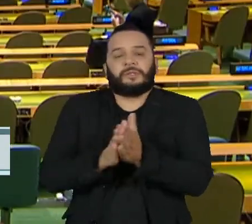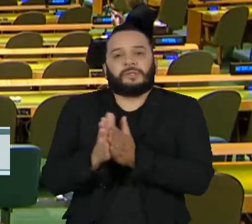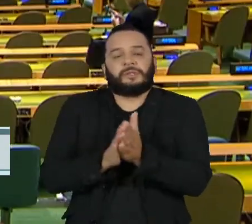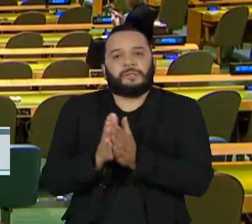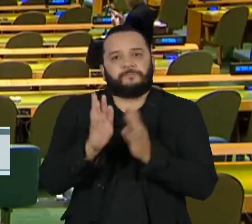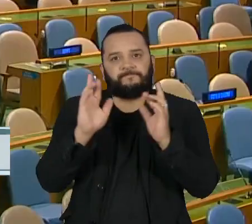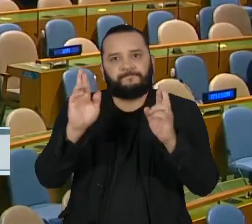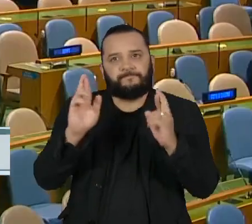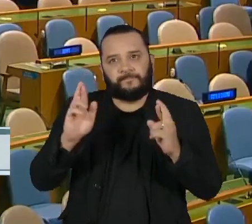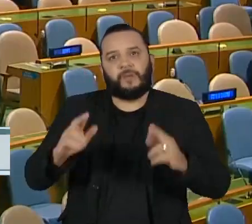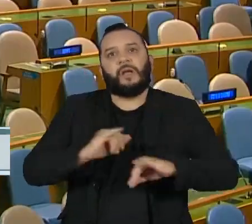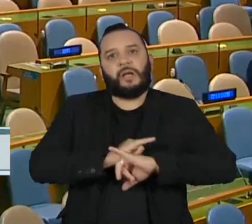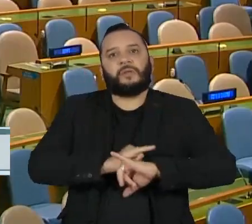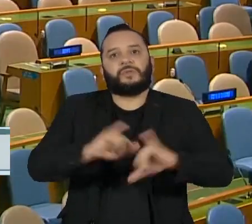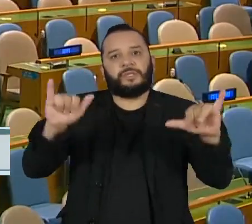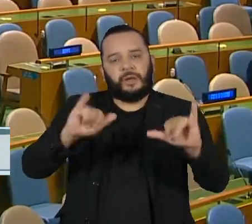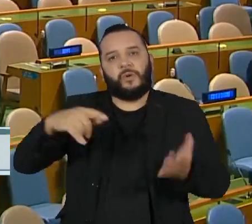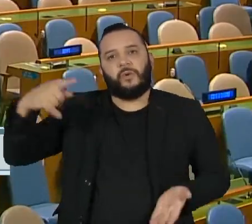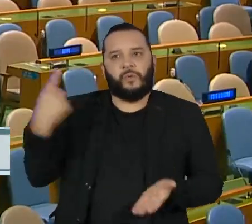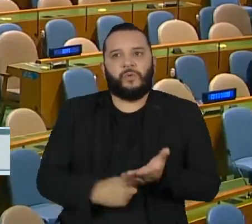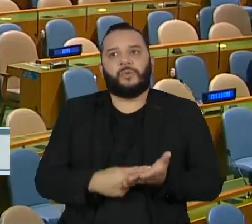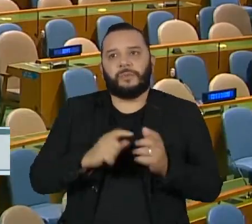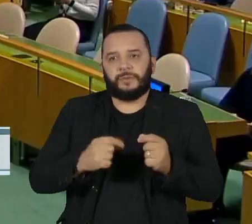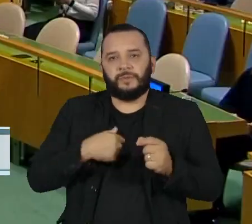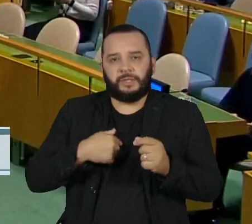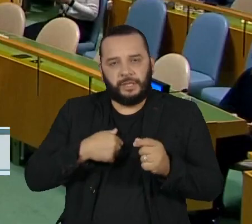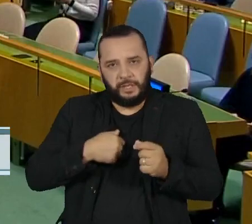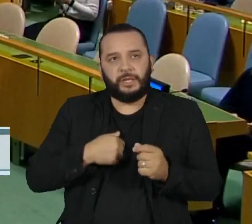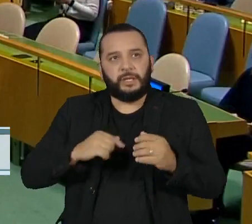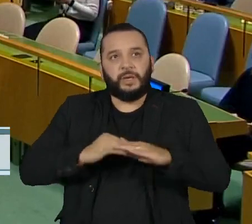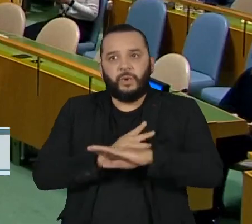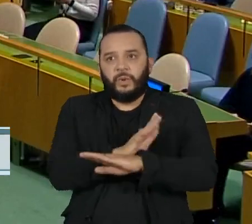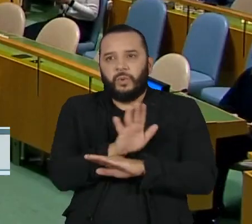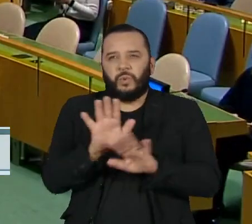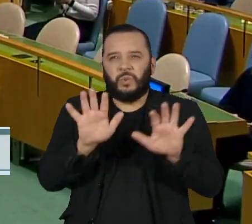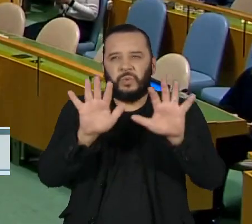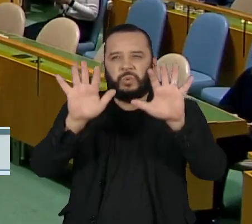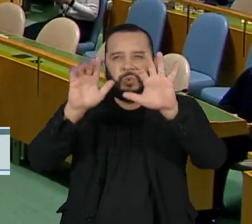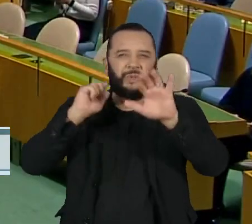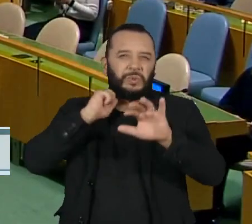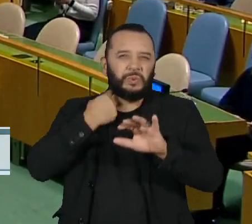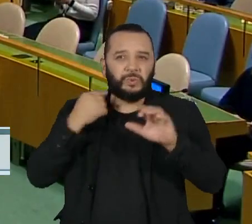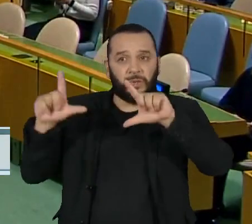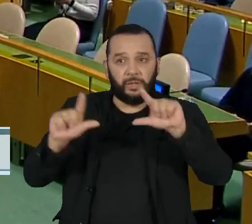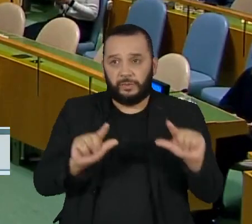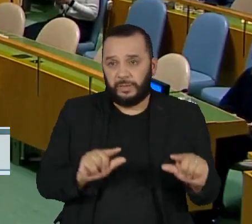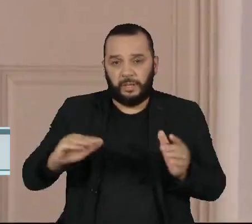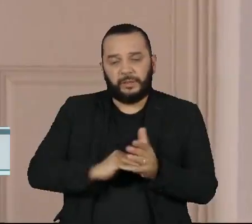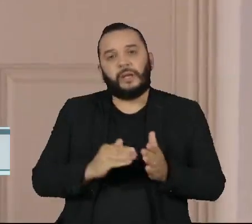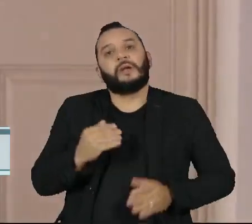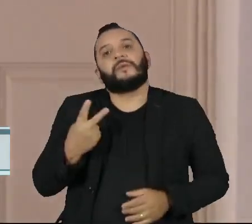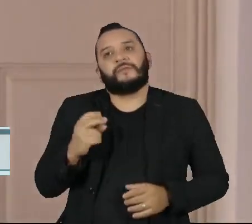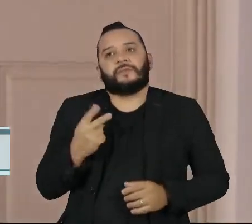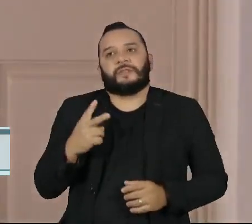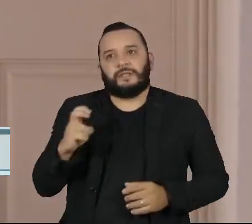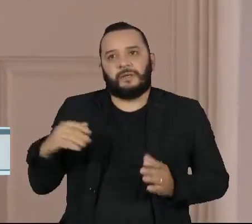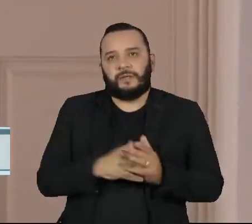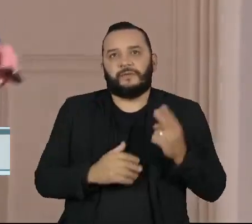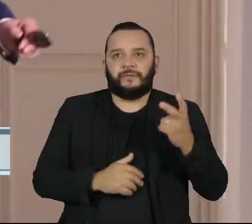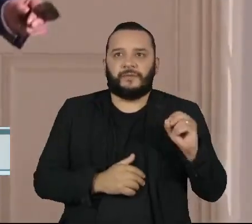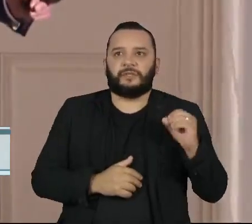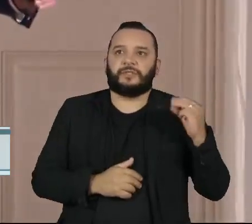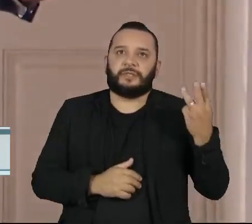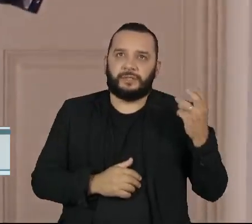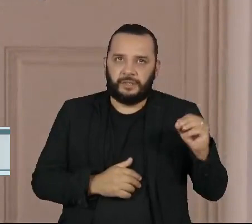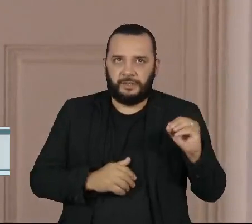presidente anuncie novos compromissos de redução de emissões de carbono até 2025 e 2030. Para quarta-feira, Lula